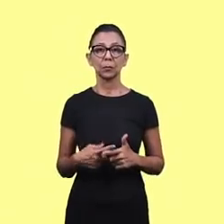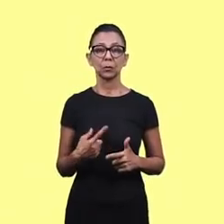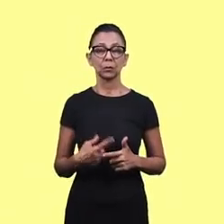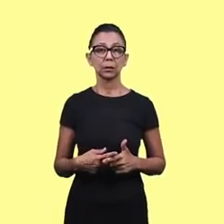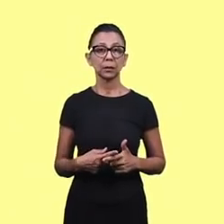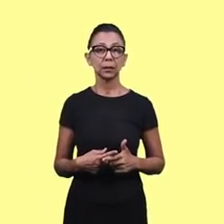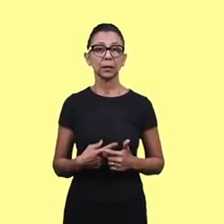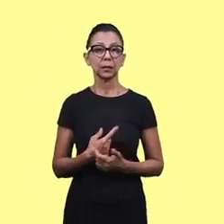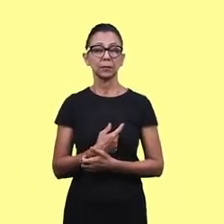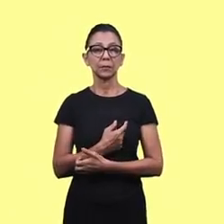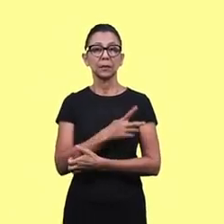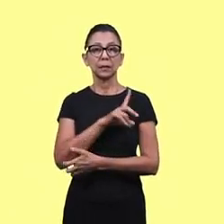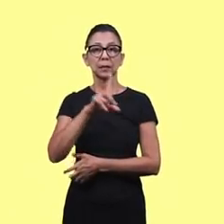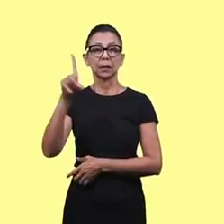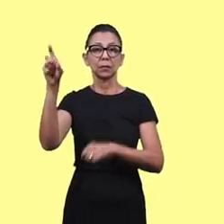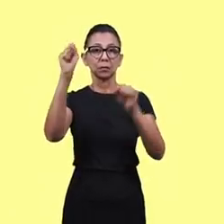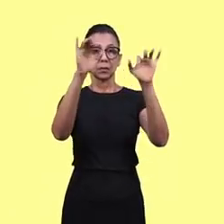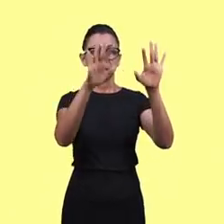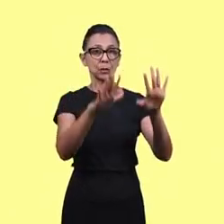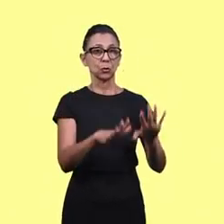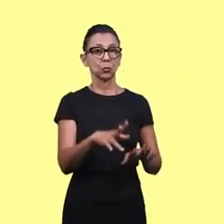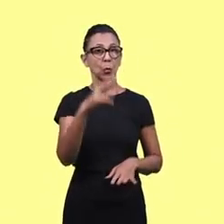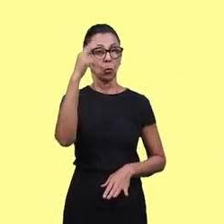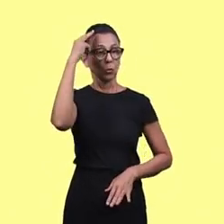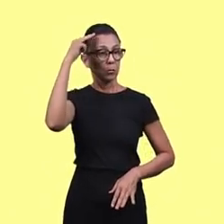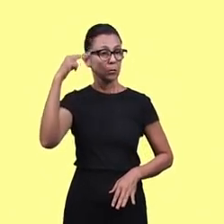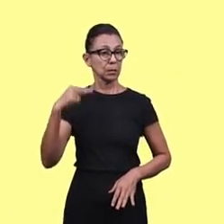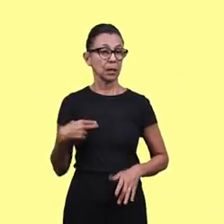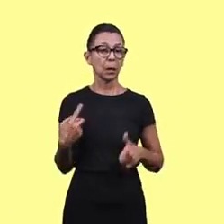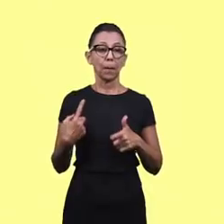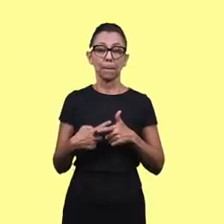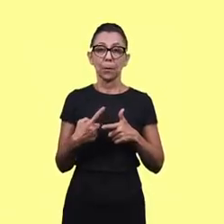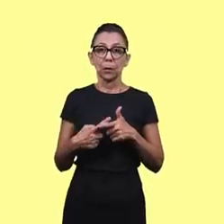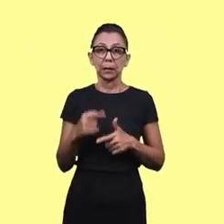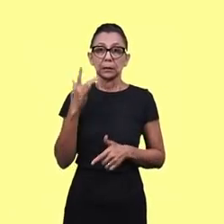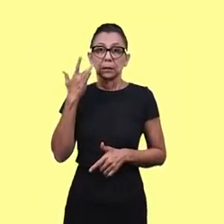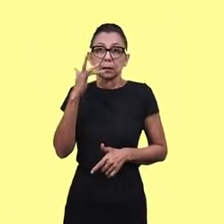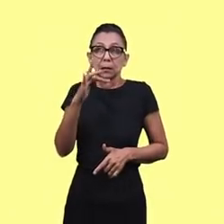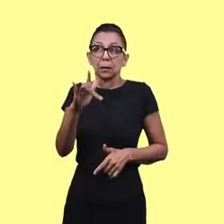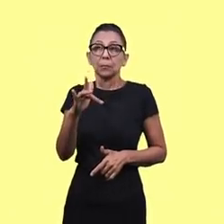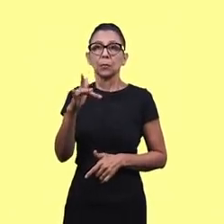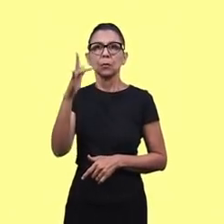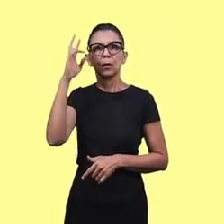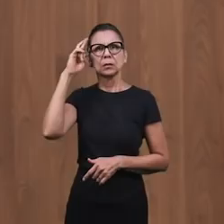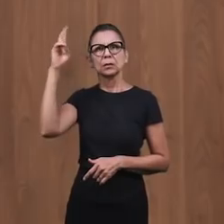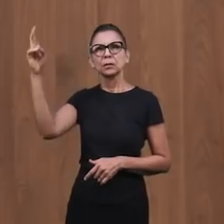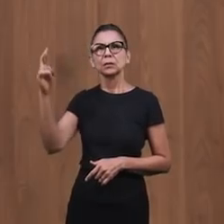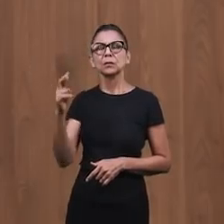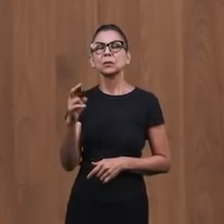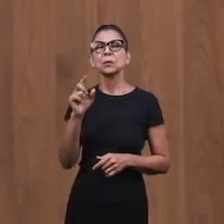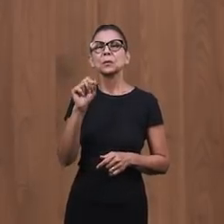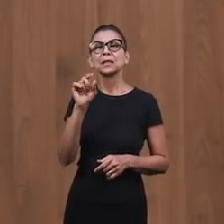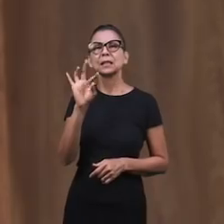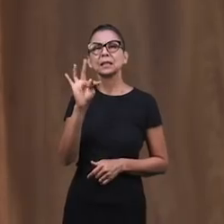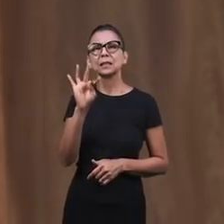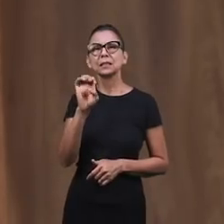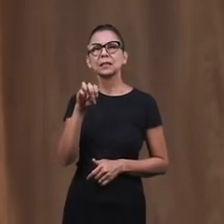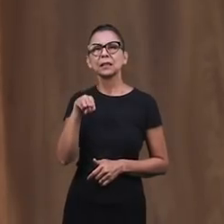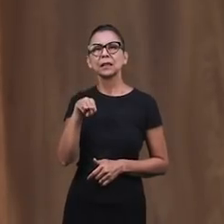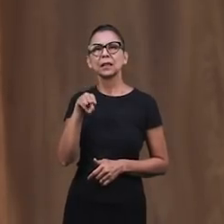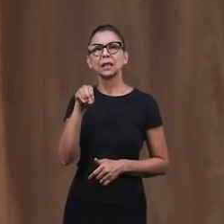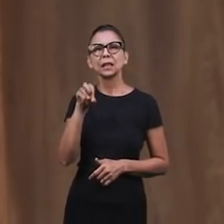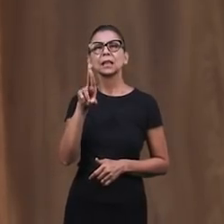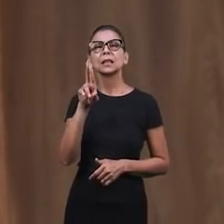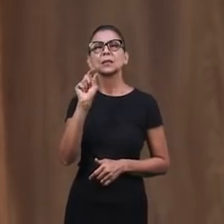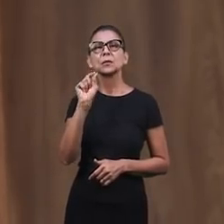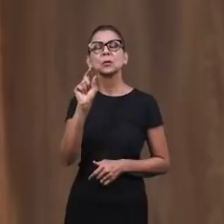o testemunho, a bênção de Deus na vida de José, foi o temor que ele tinha ao Senhor. E vocês sabem o que é